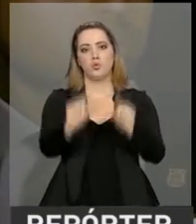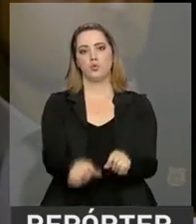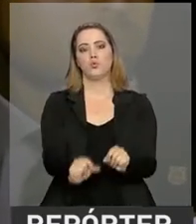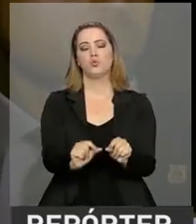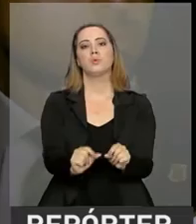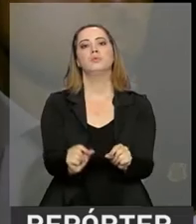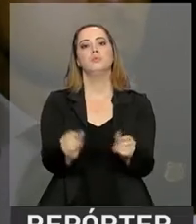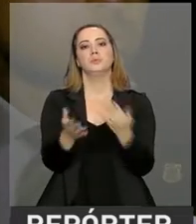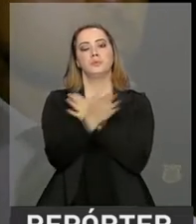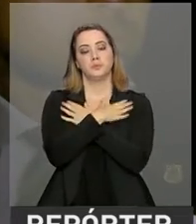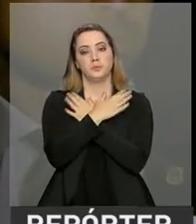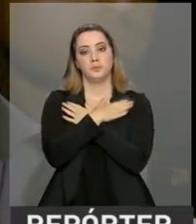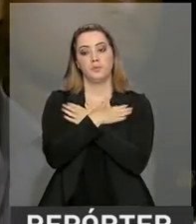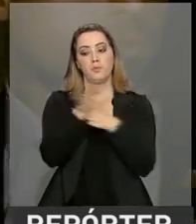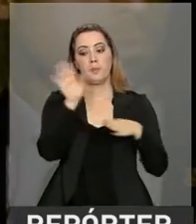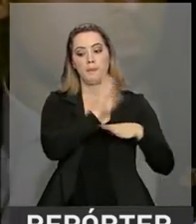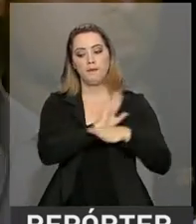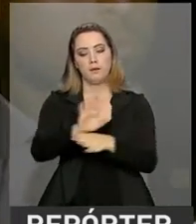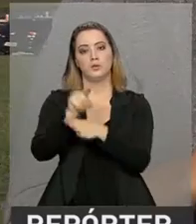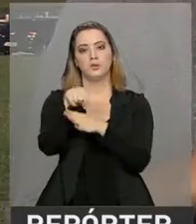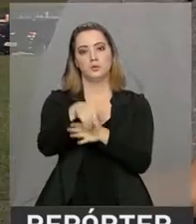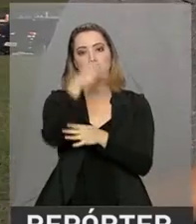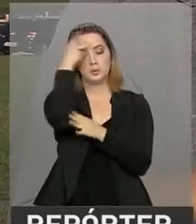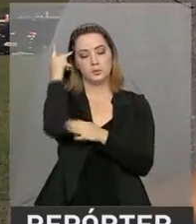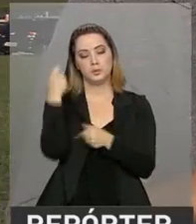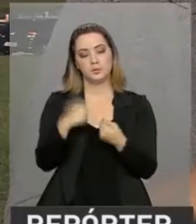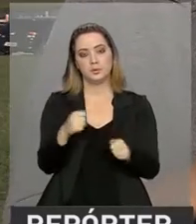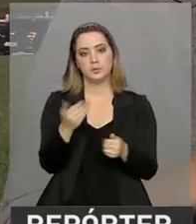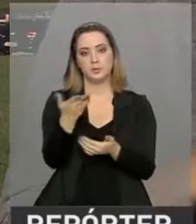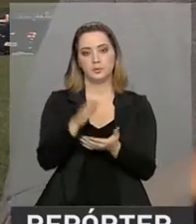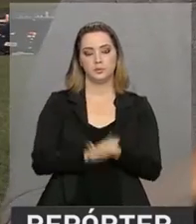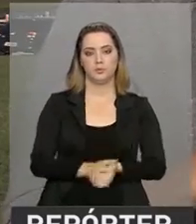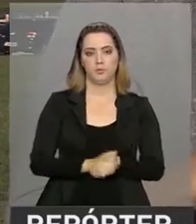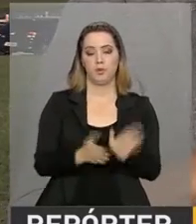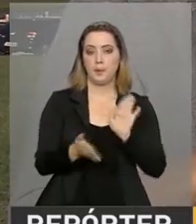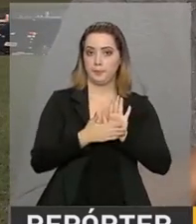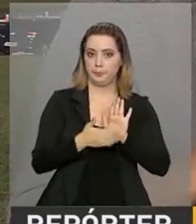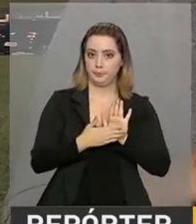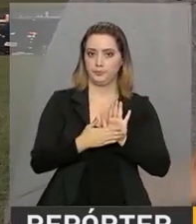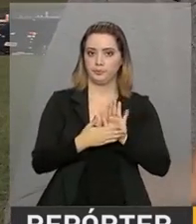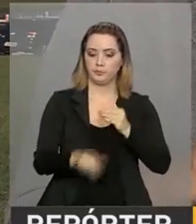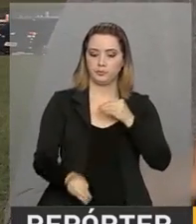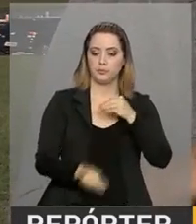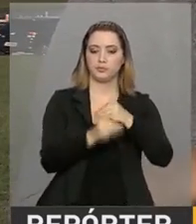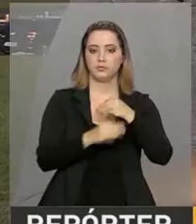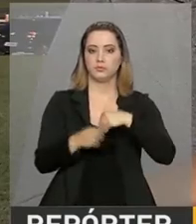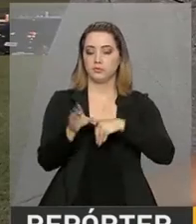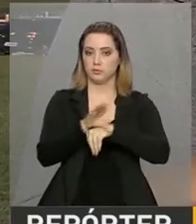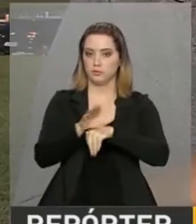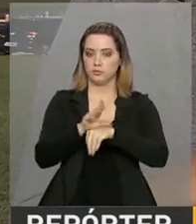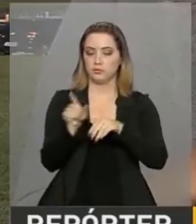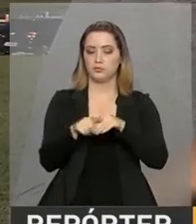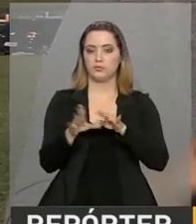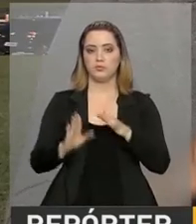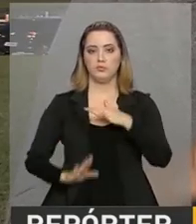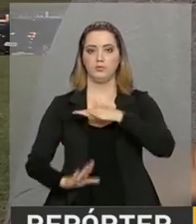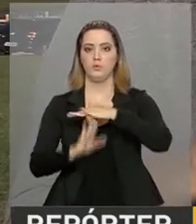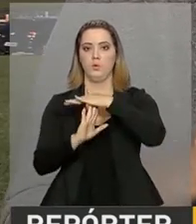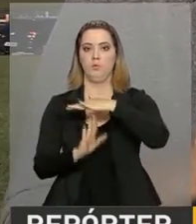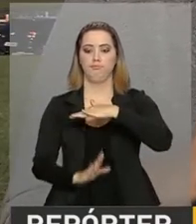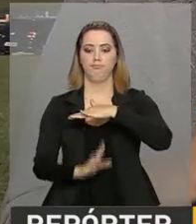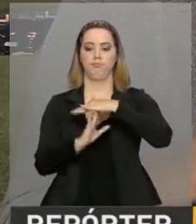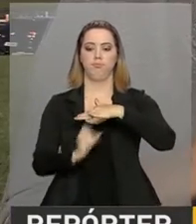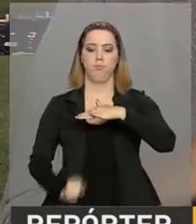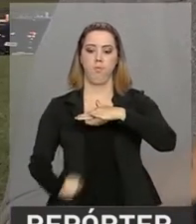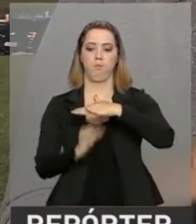atender basicamente as pessoas que mais precisam. A proposta limita as despesas públicas federais e determina que o aumento dos gastos